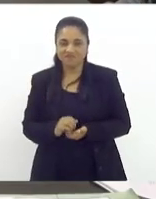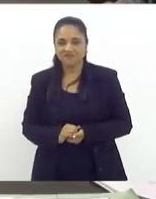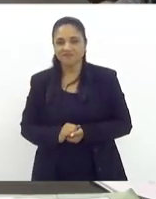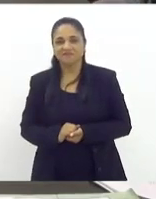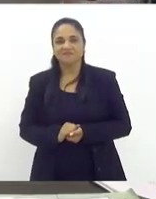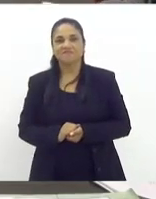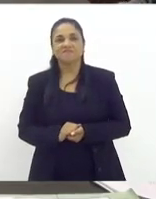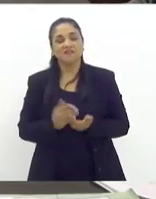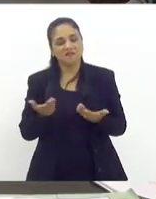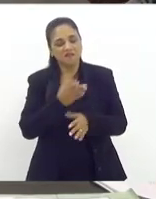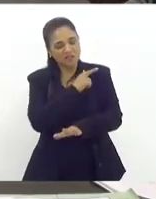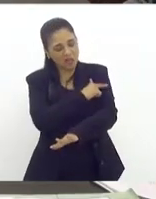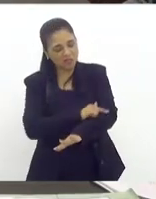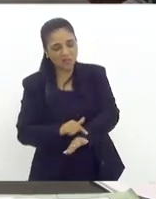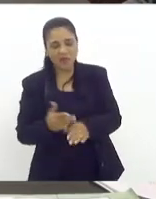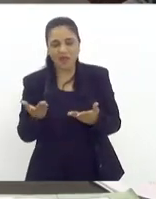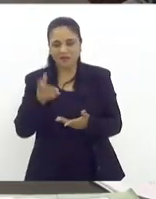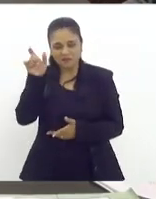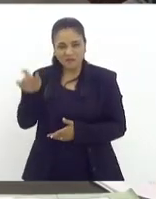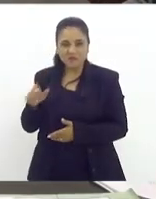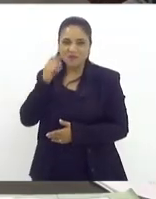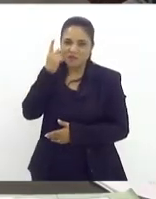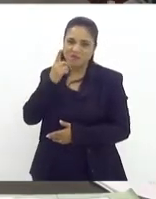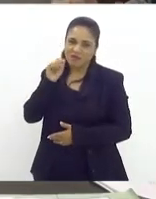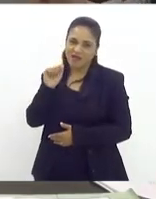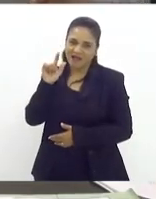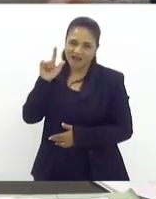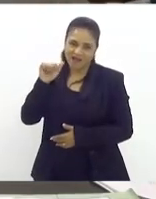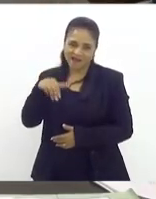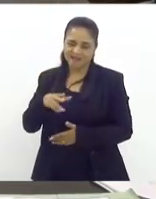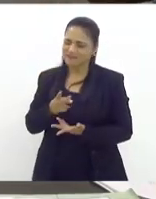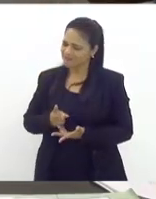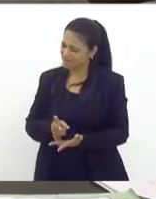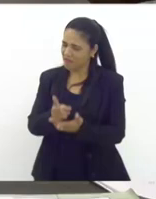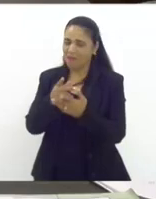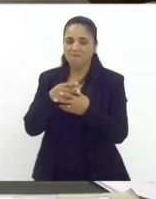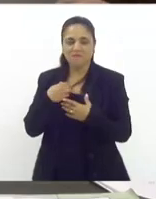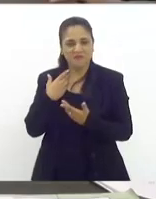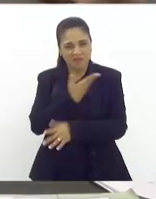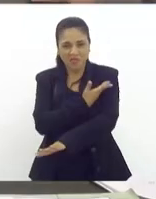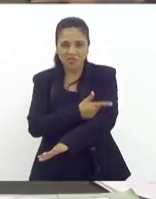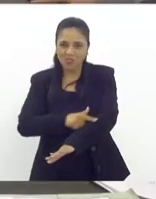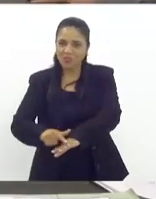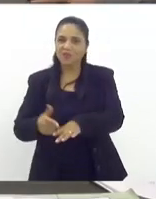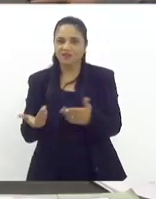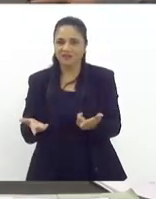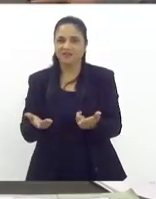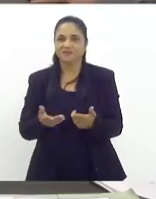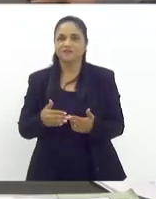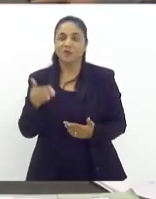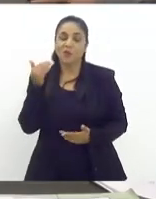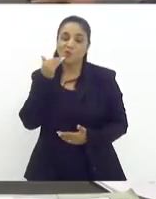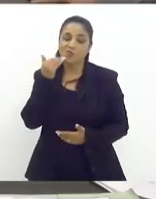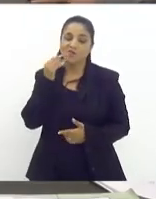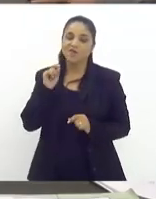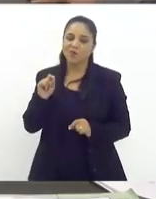Está bem educado, né? Isso sempre foi, nesse passagem. Defeito é ser